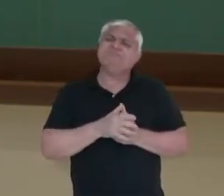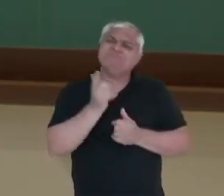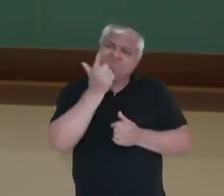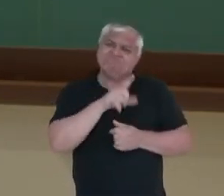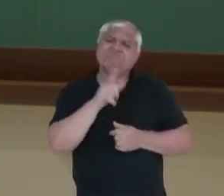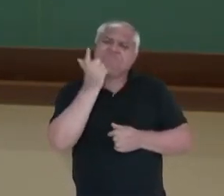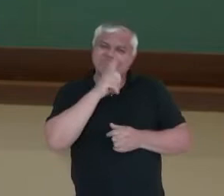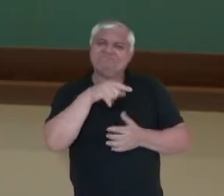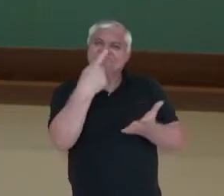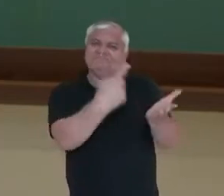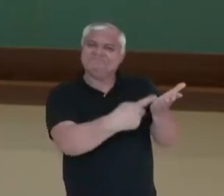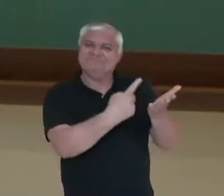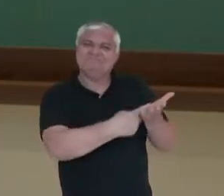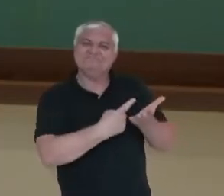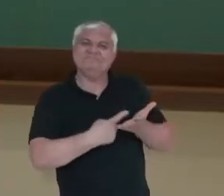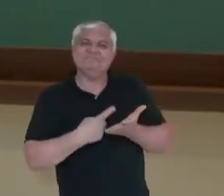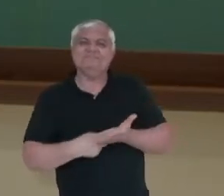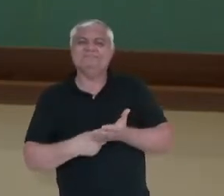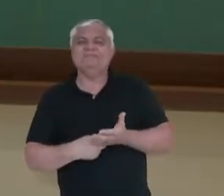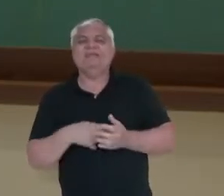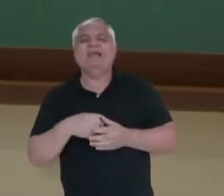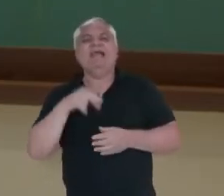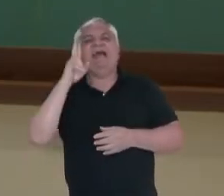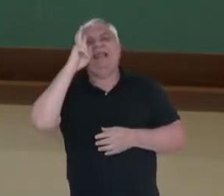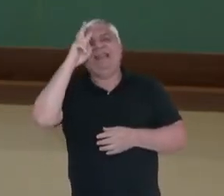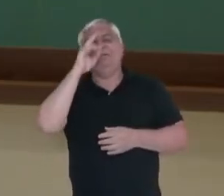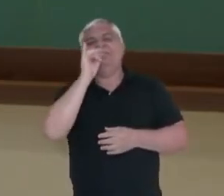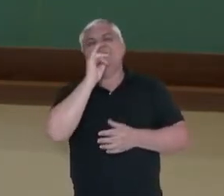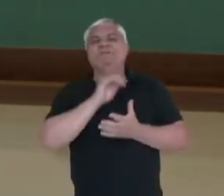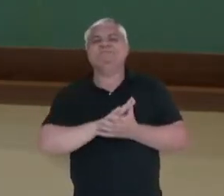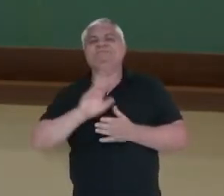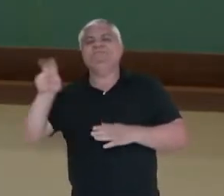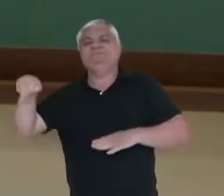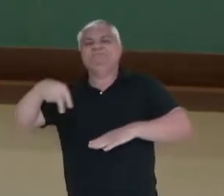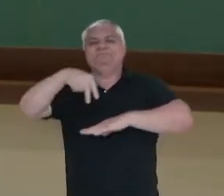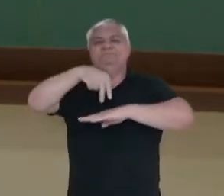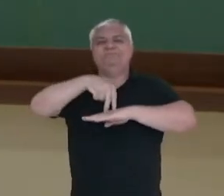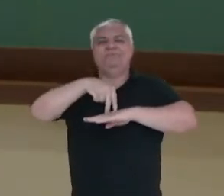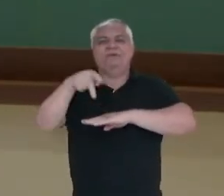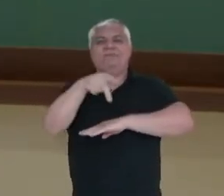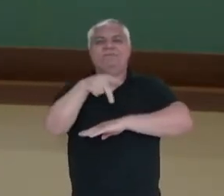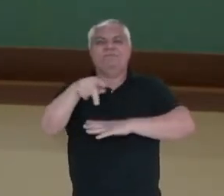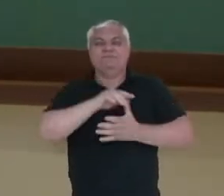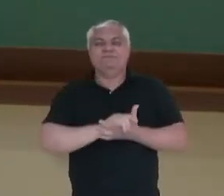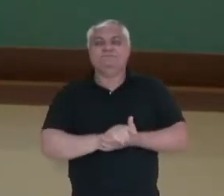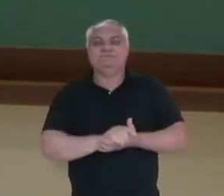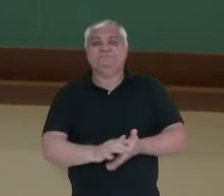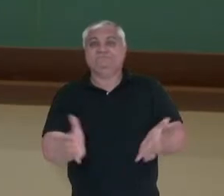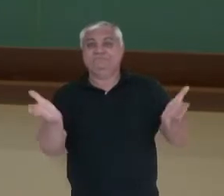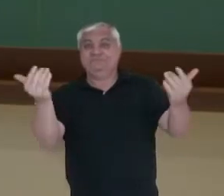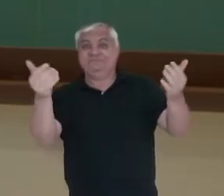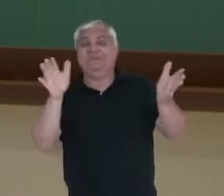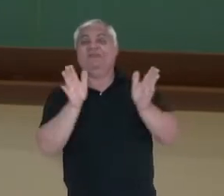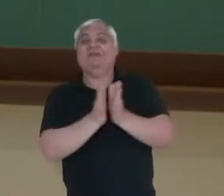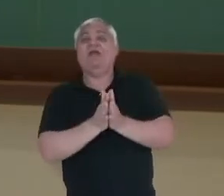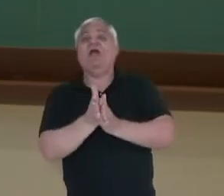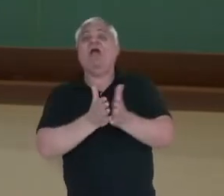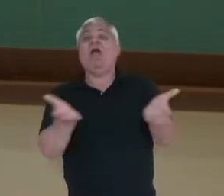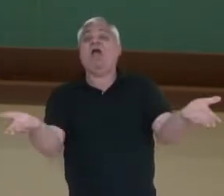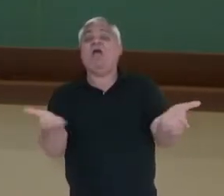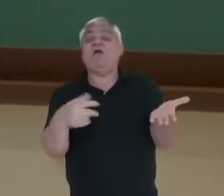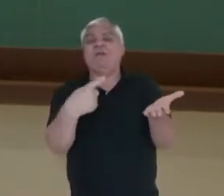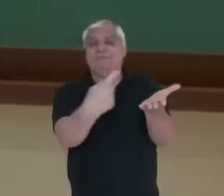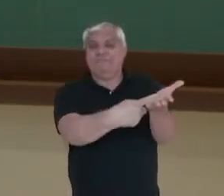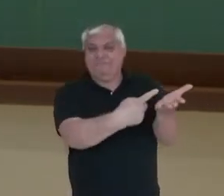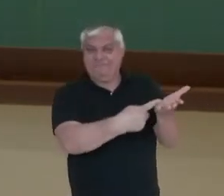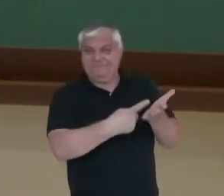nosso dia a dia, acordos. Lembra quando a professora chega lá na sala de aula e fala assim: pessoal, vamos fazer alguns